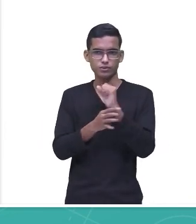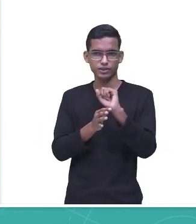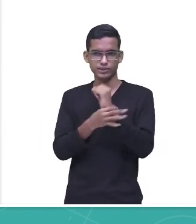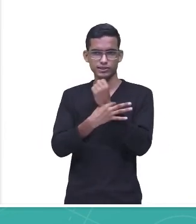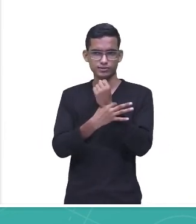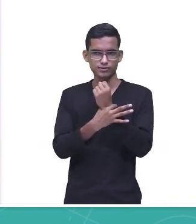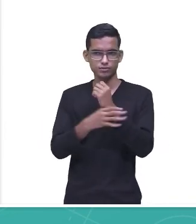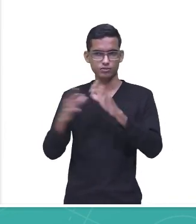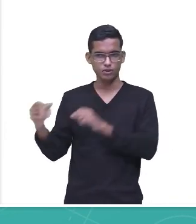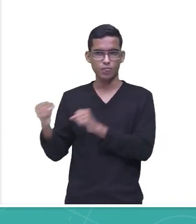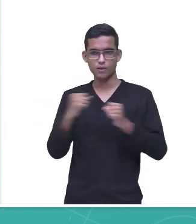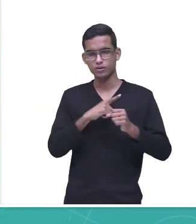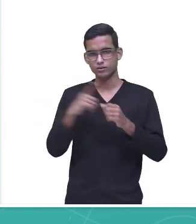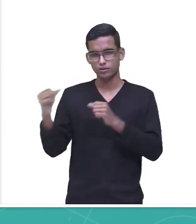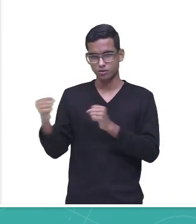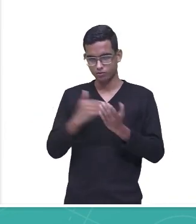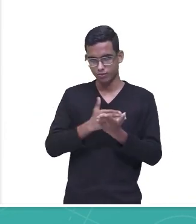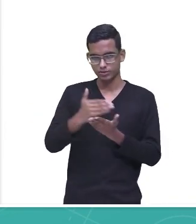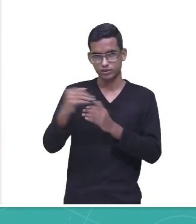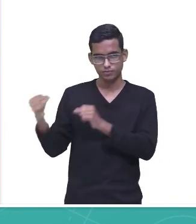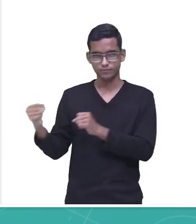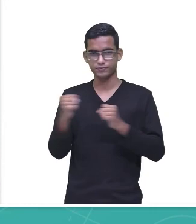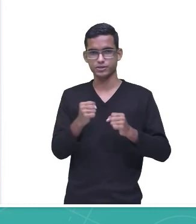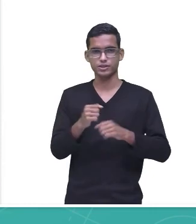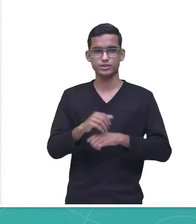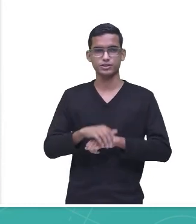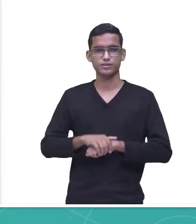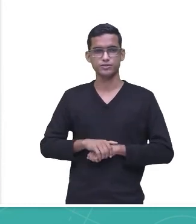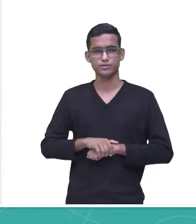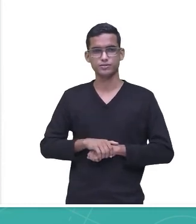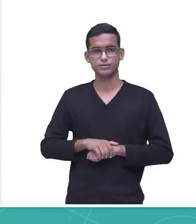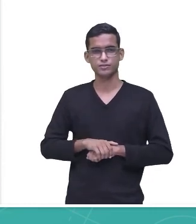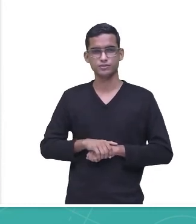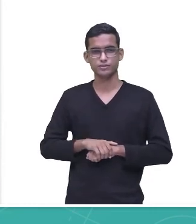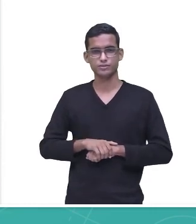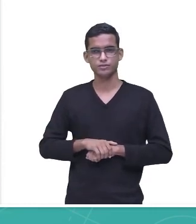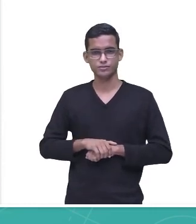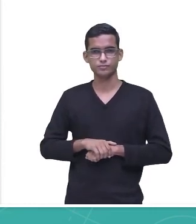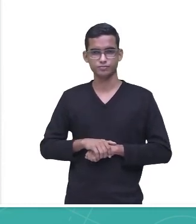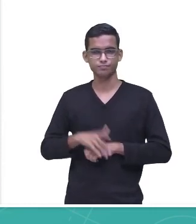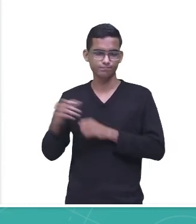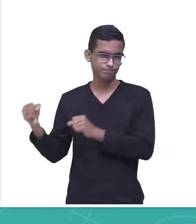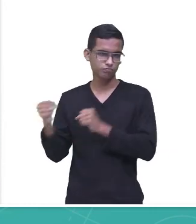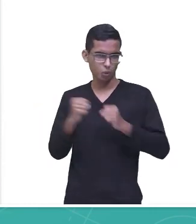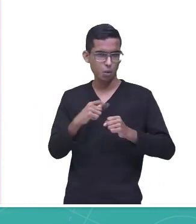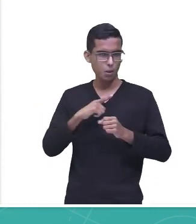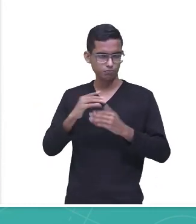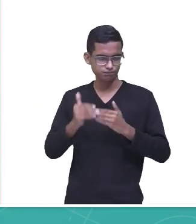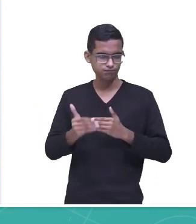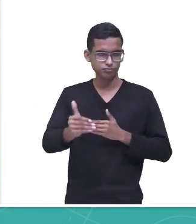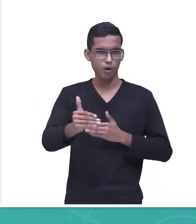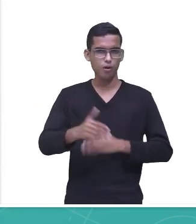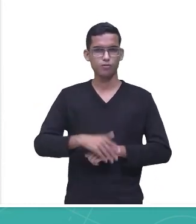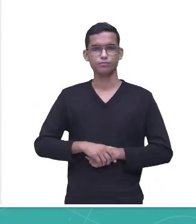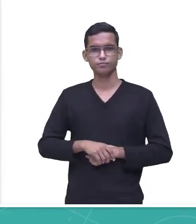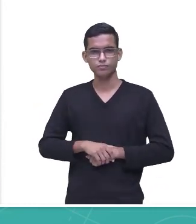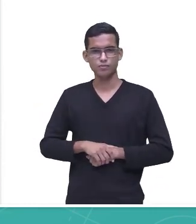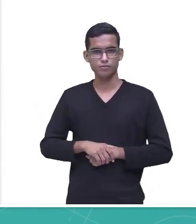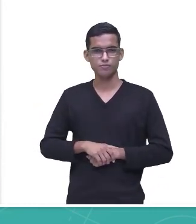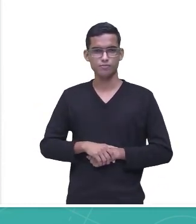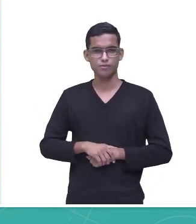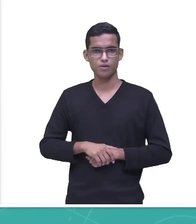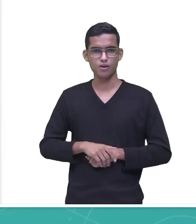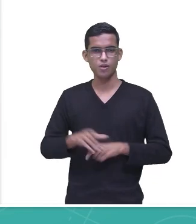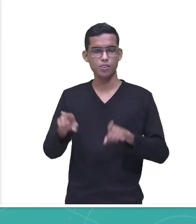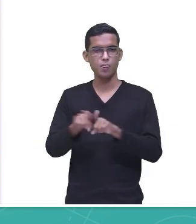igreja ela tinha a parede muito grossa, as janelas eram muito pequenas. E na